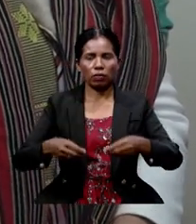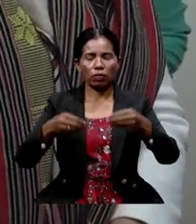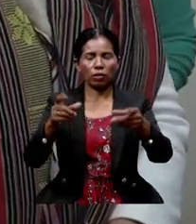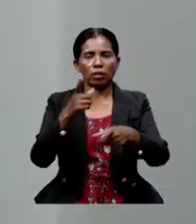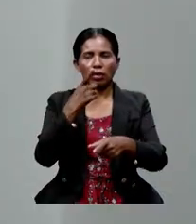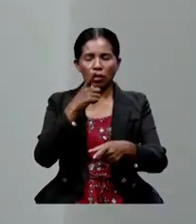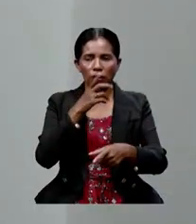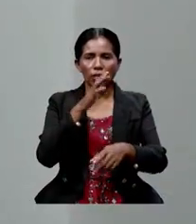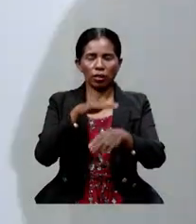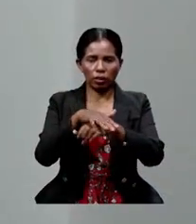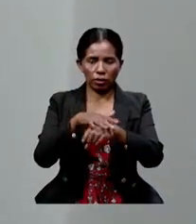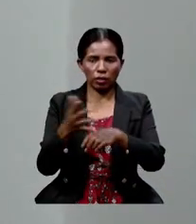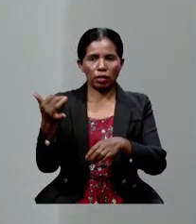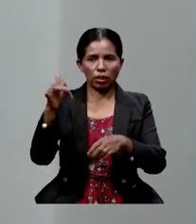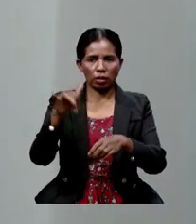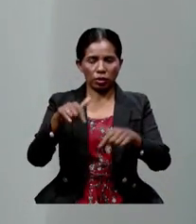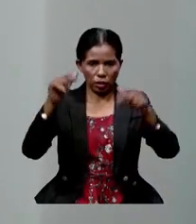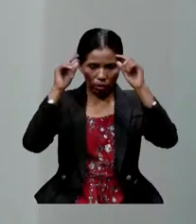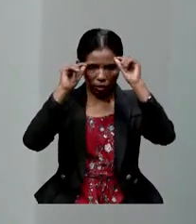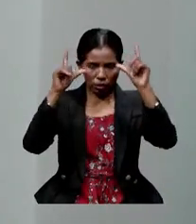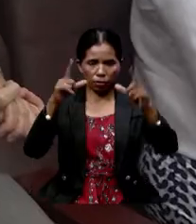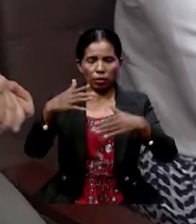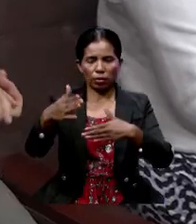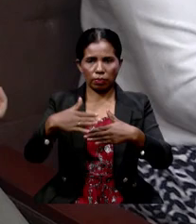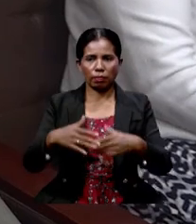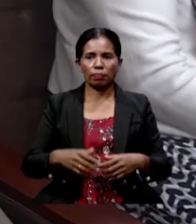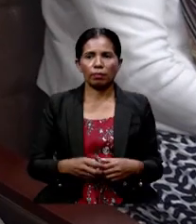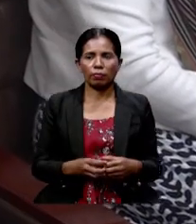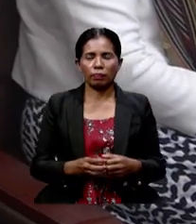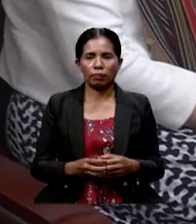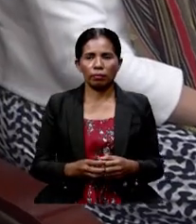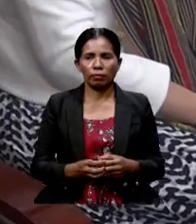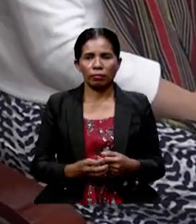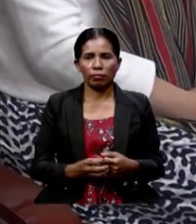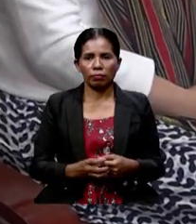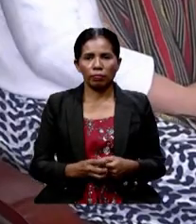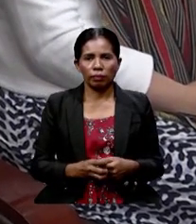inglês, basuralista, Cira e Tempo Bessico. Luciano Amaral, ADER de Semenes, GMN.